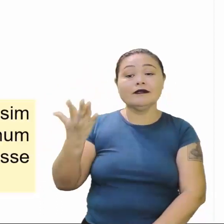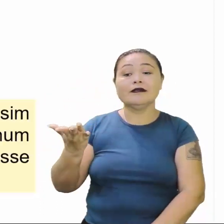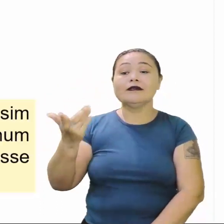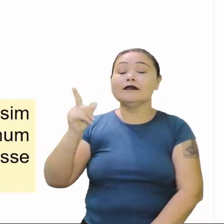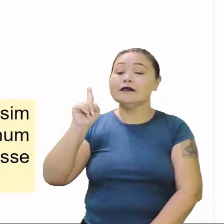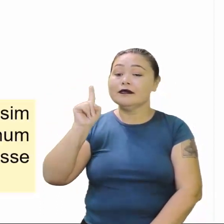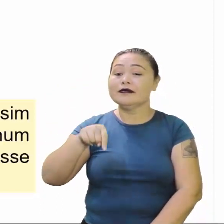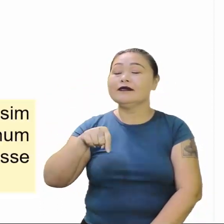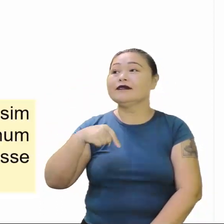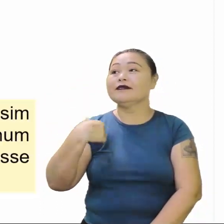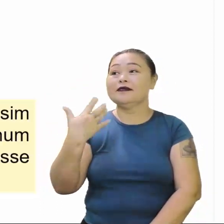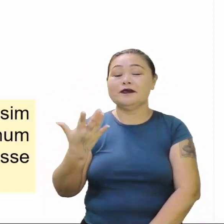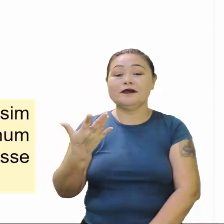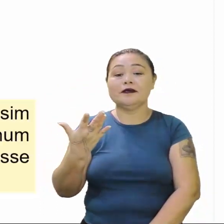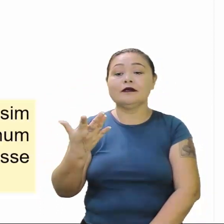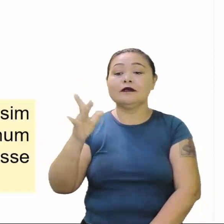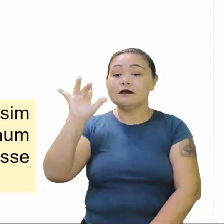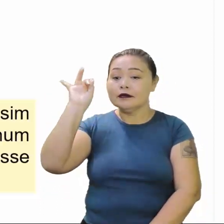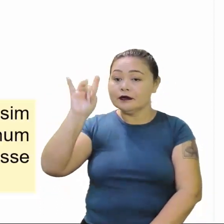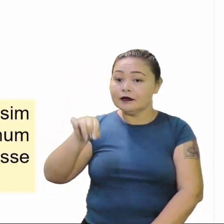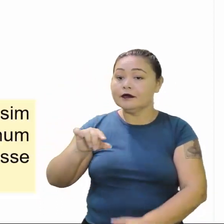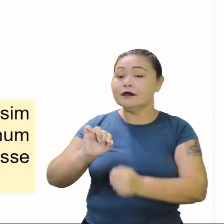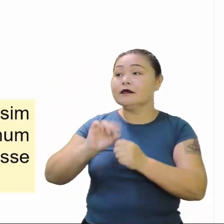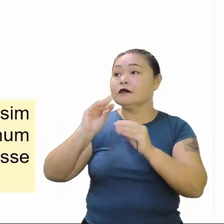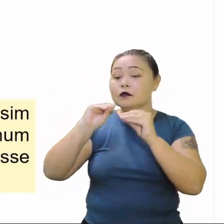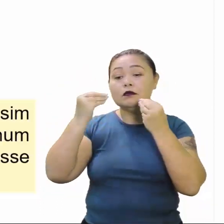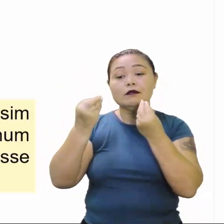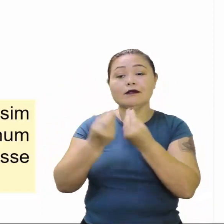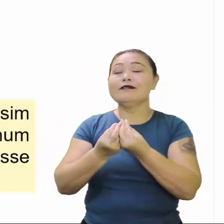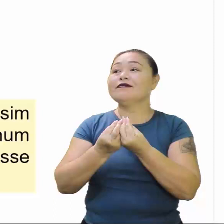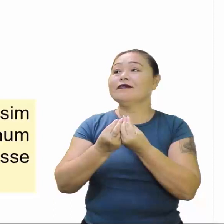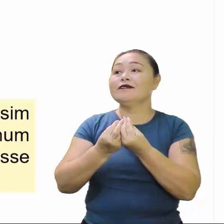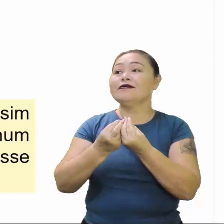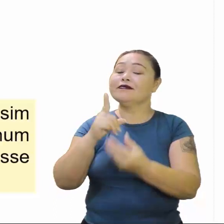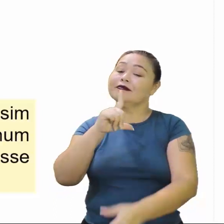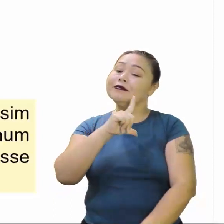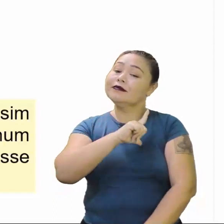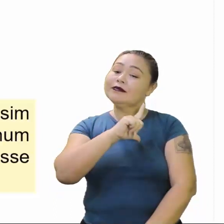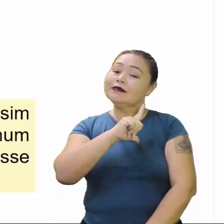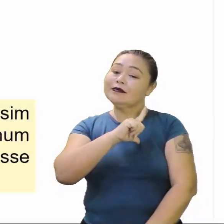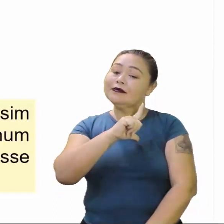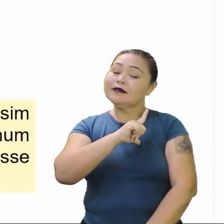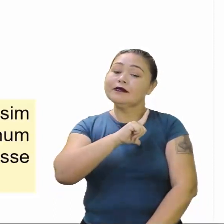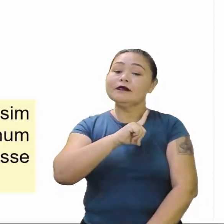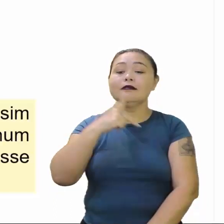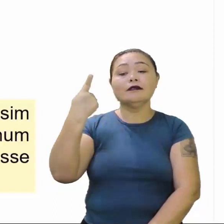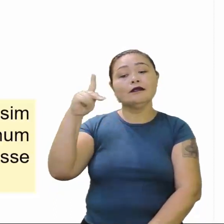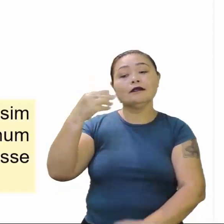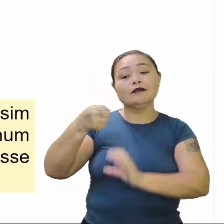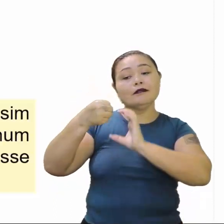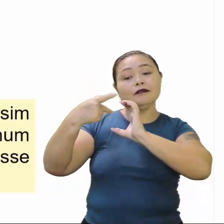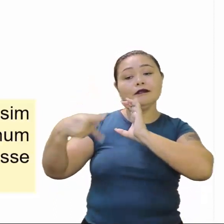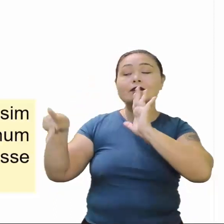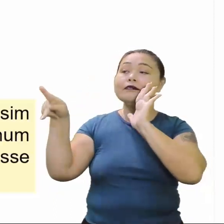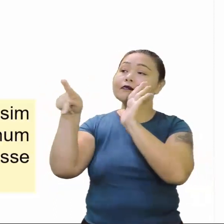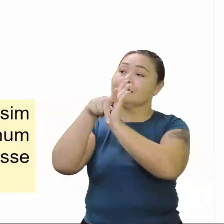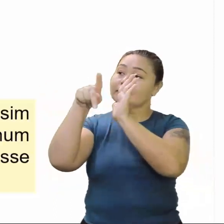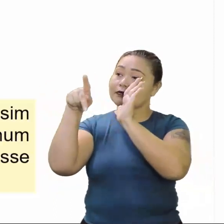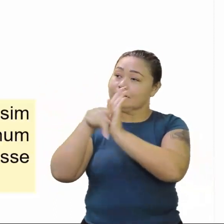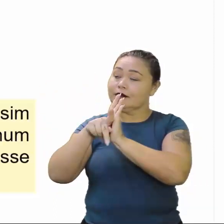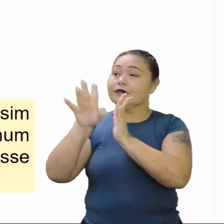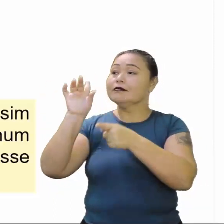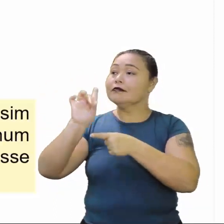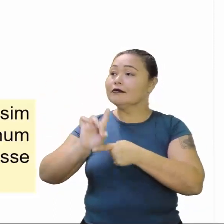certeza, cada substância possui sua propriedade, a